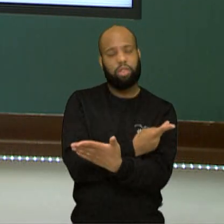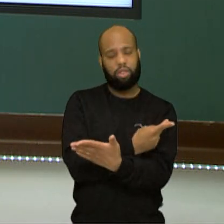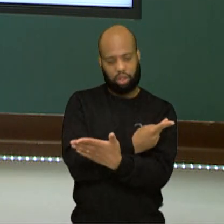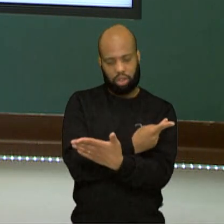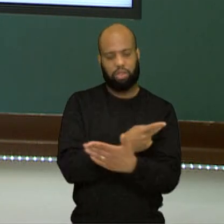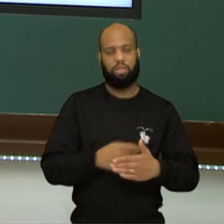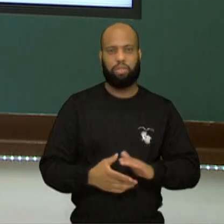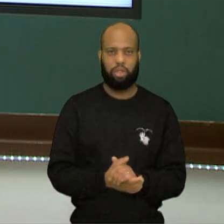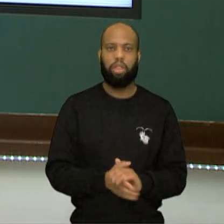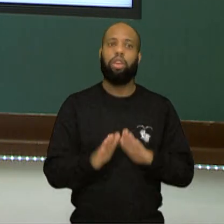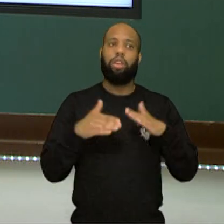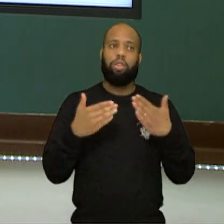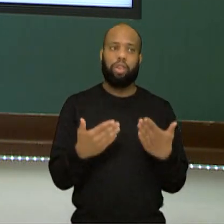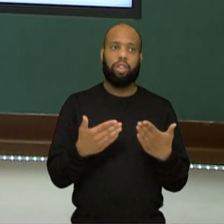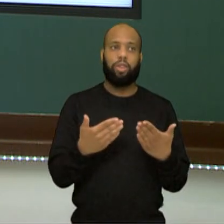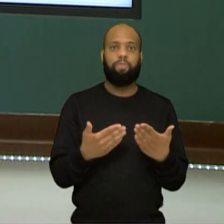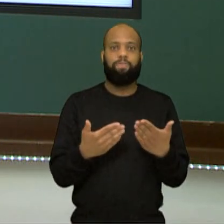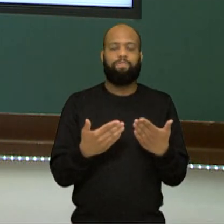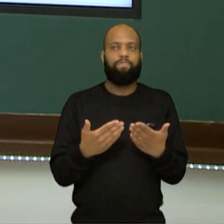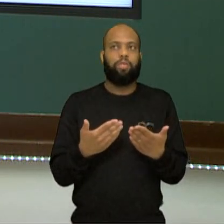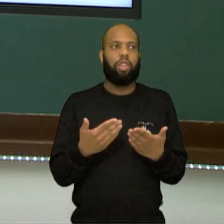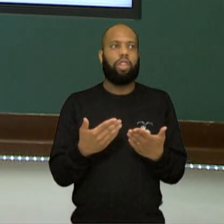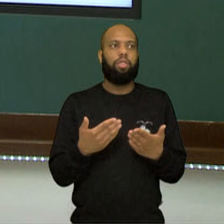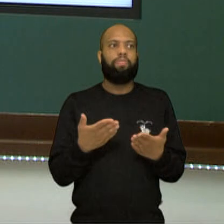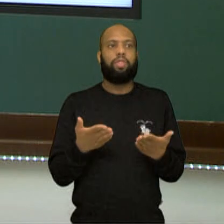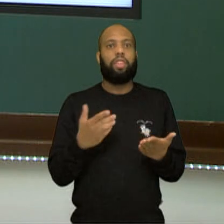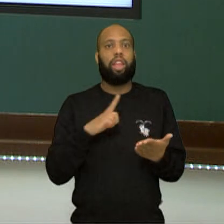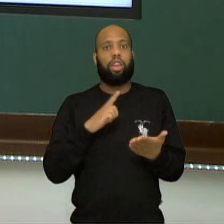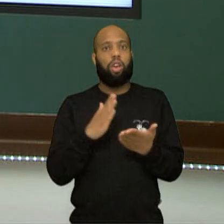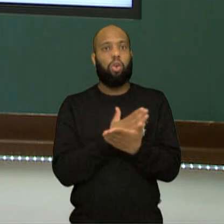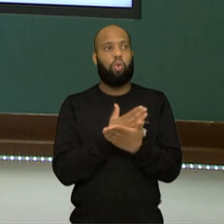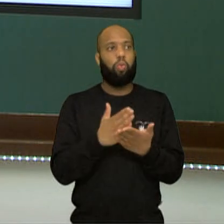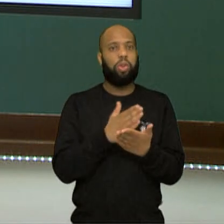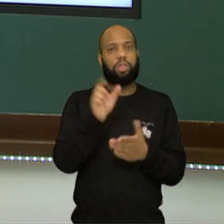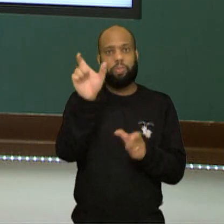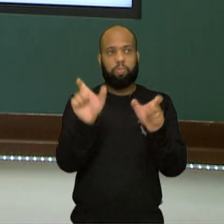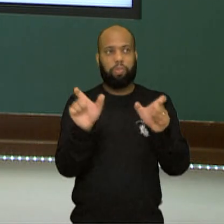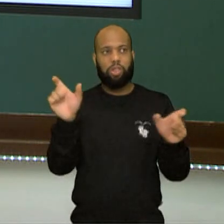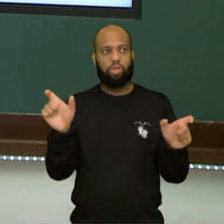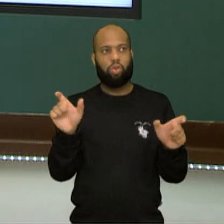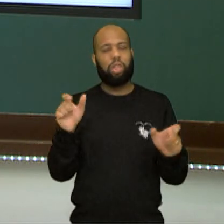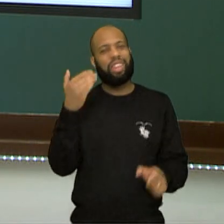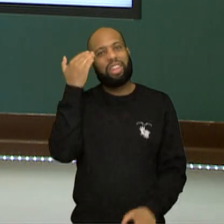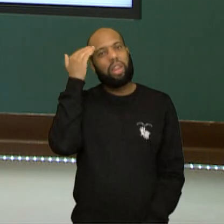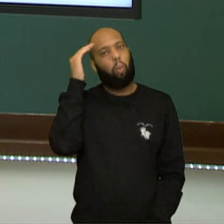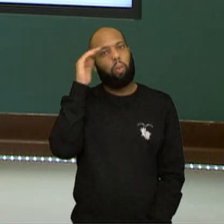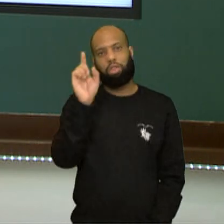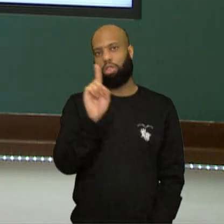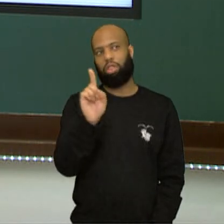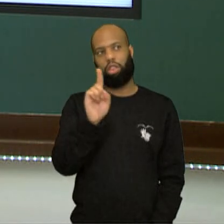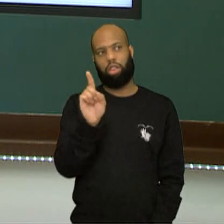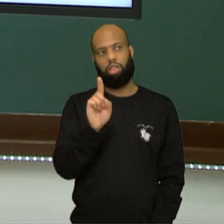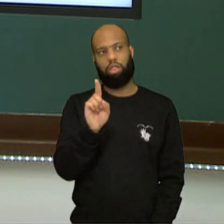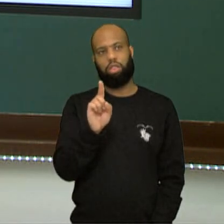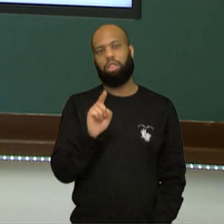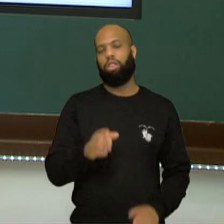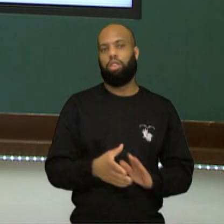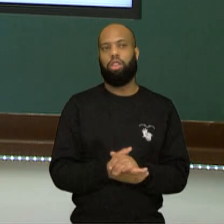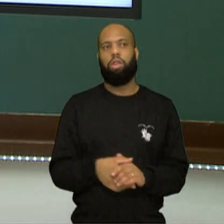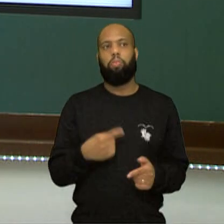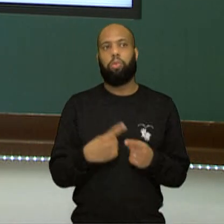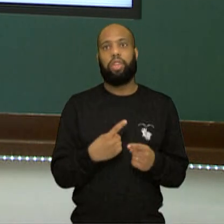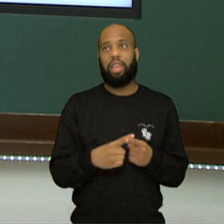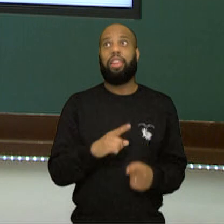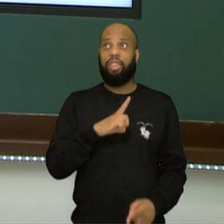nesse sentido. Então, eles não se entendem, essas pessoas, algumas pessoas acabam não se entendendo, né, como detentoras